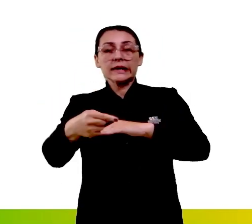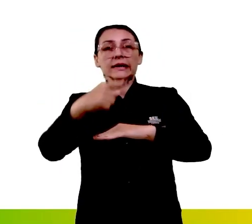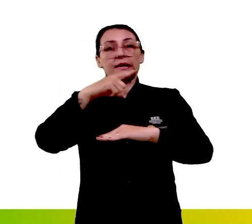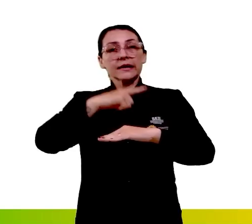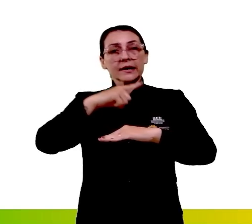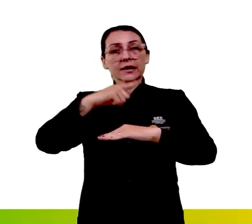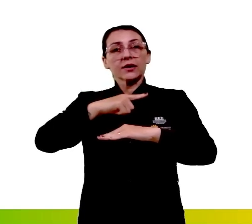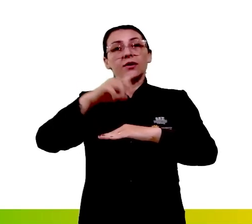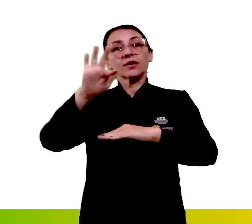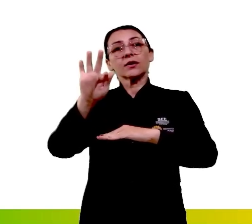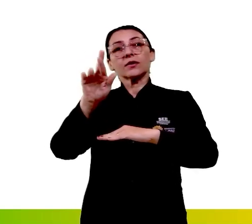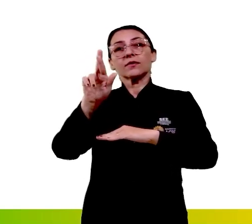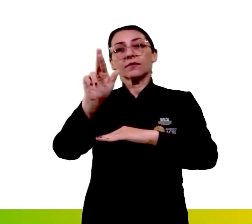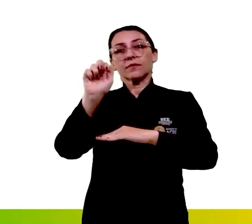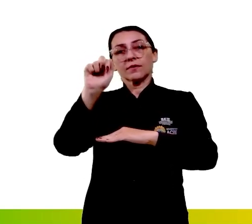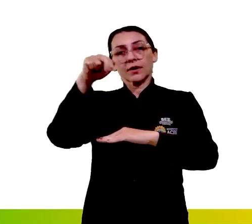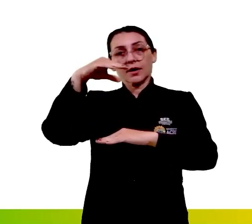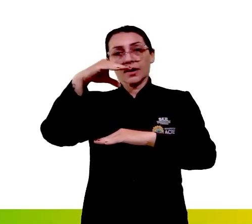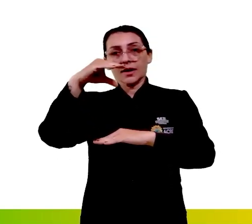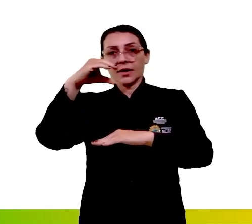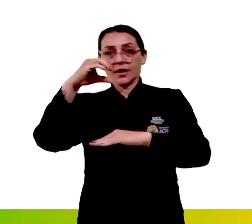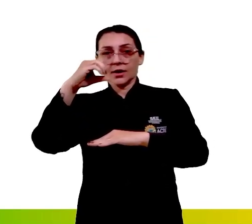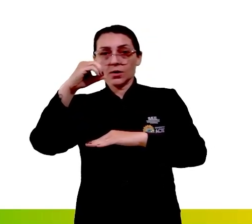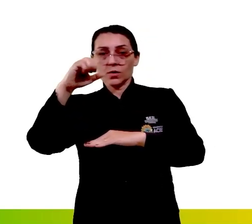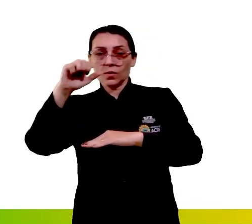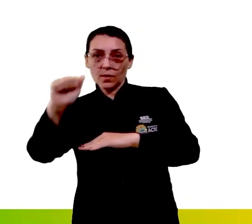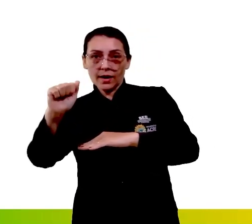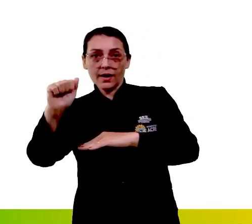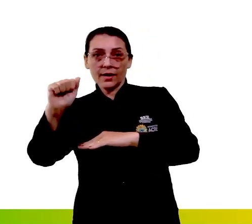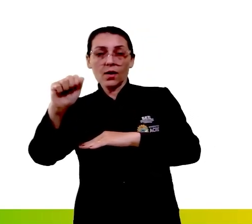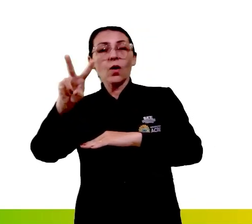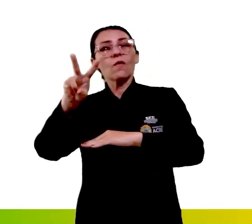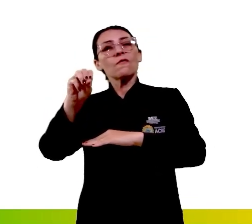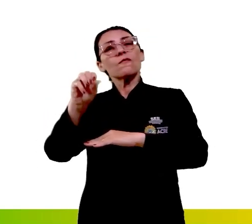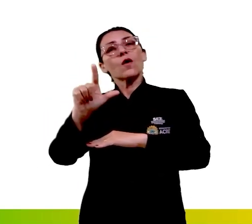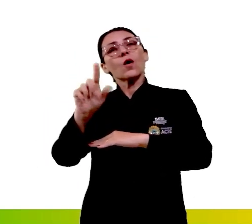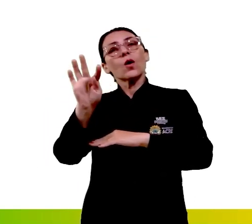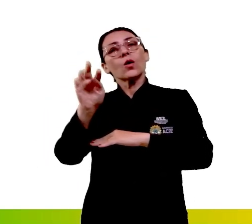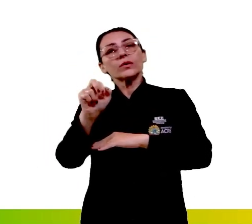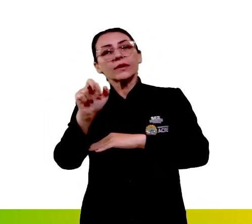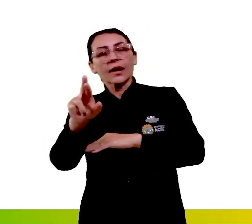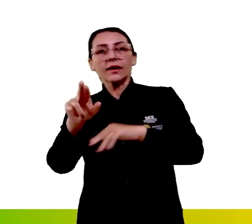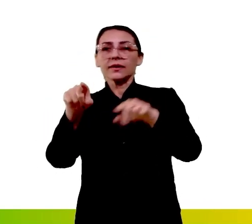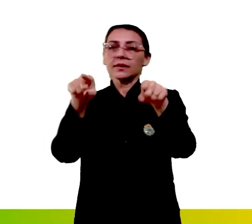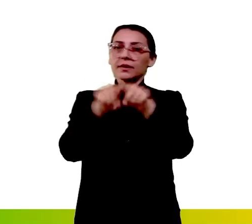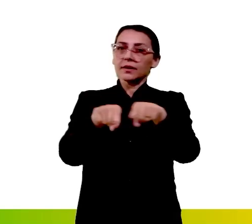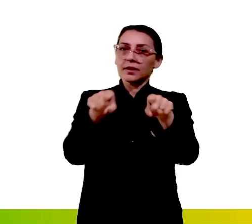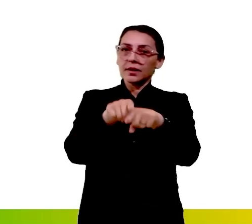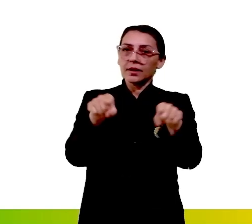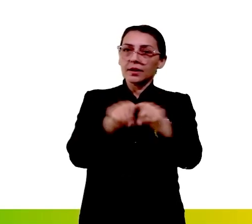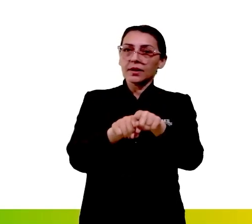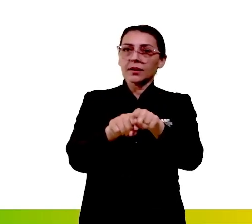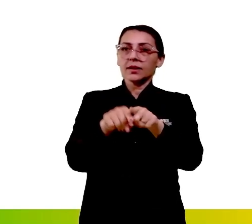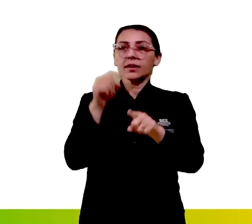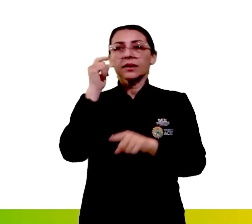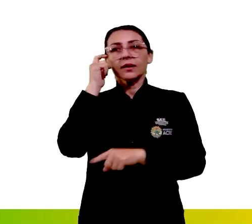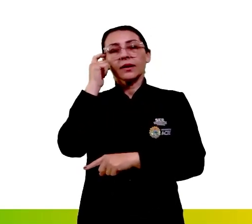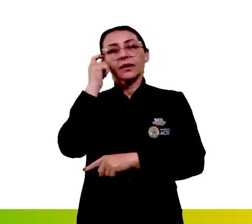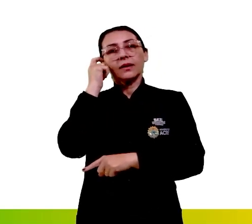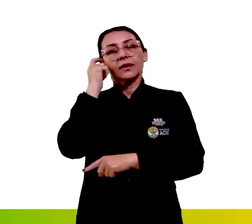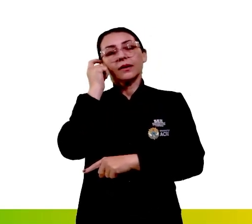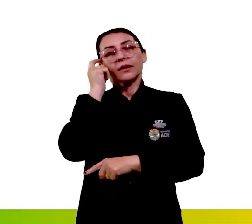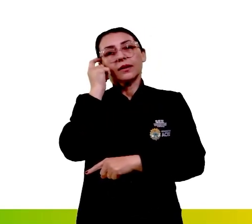temos François-Marie Arouet, o Voltaire. Esse também é